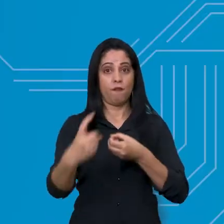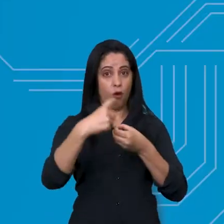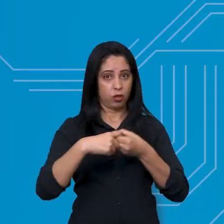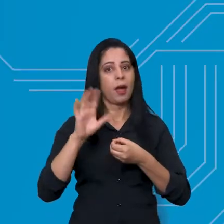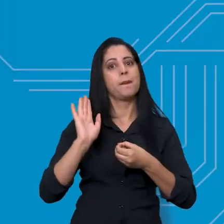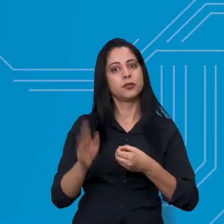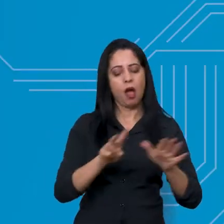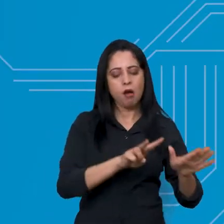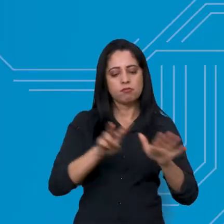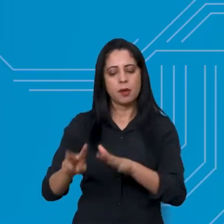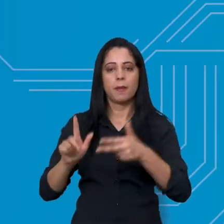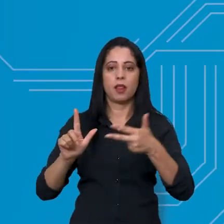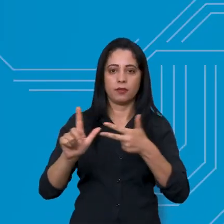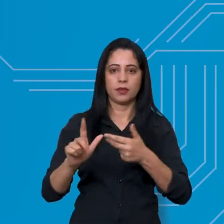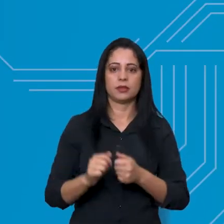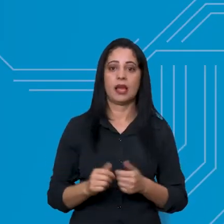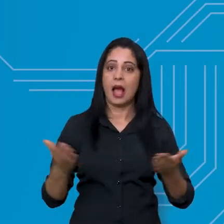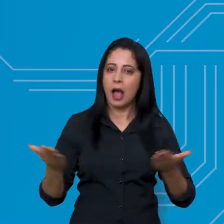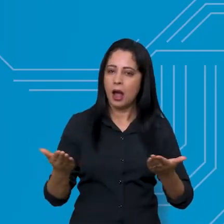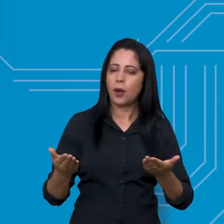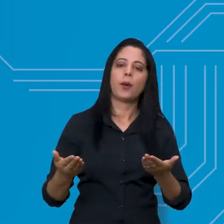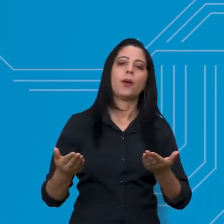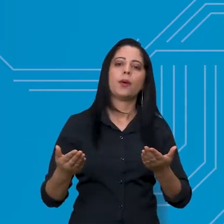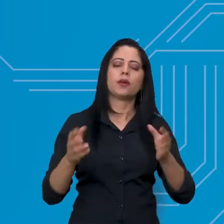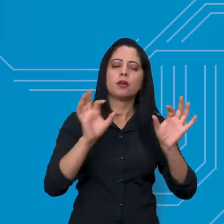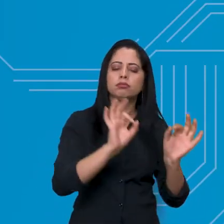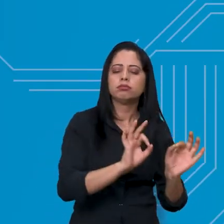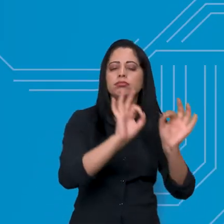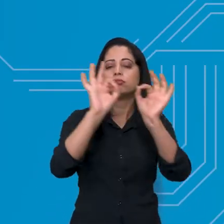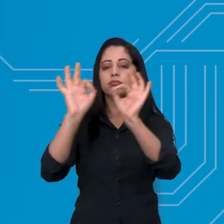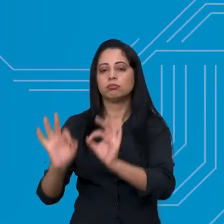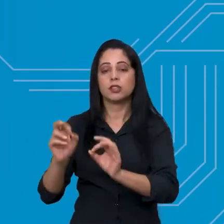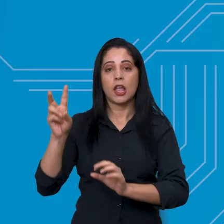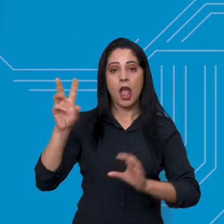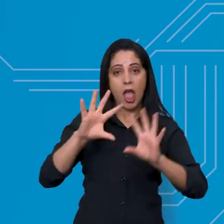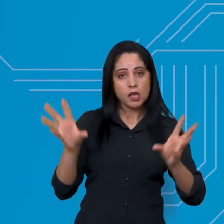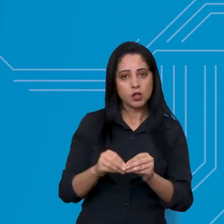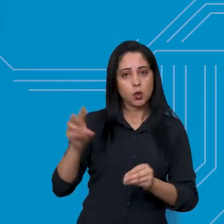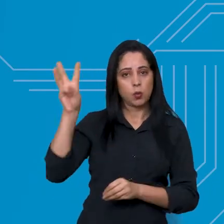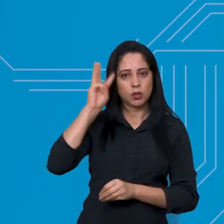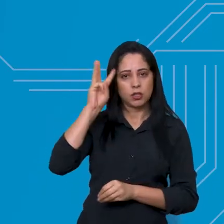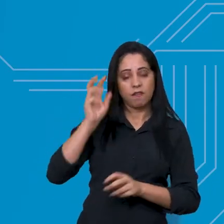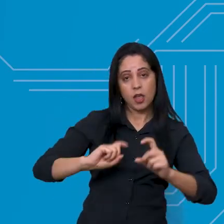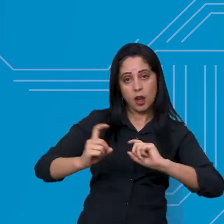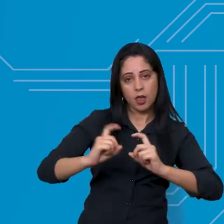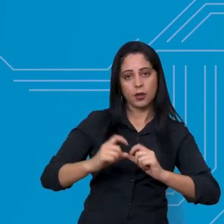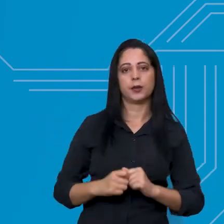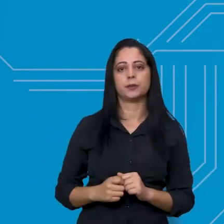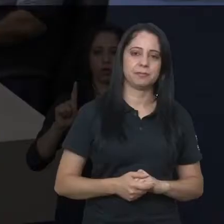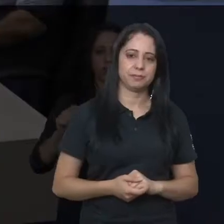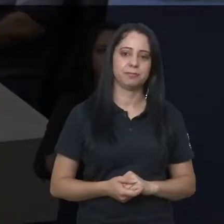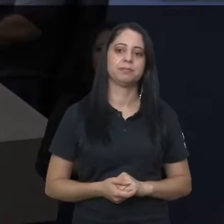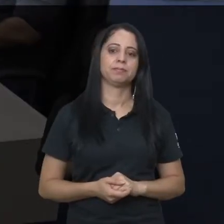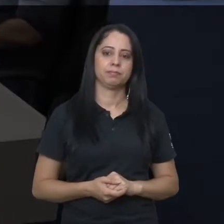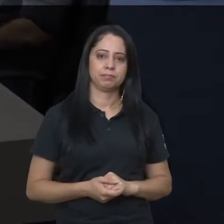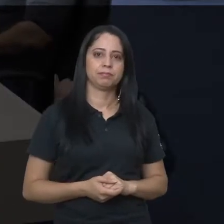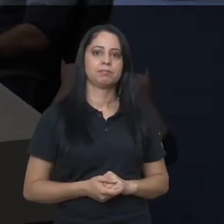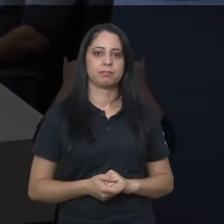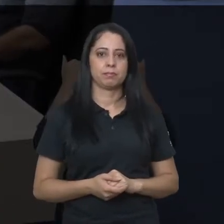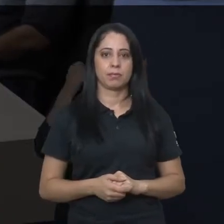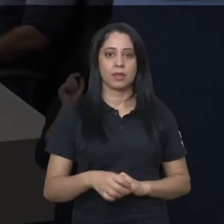Estamos de volta com Semana Legislativa e a gente segue agora para acompanhar destaques da sessão de terça-feira.